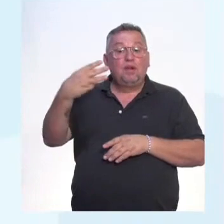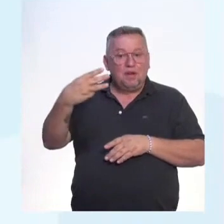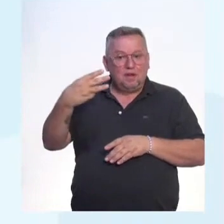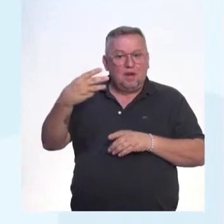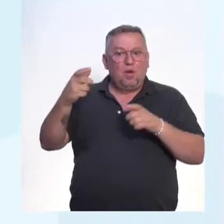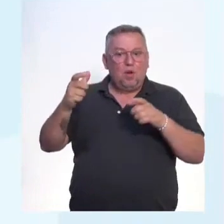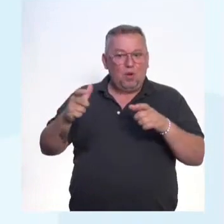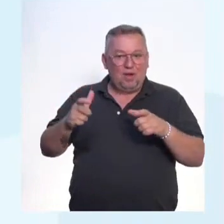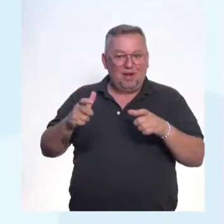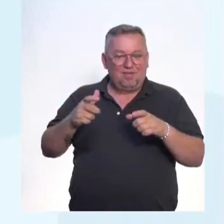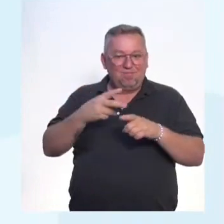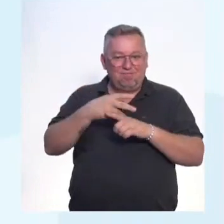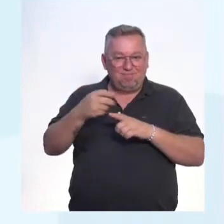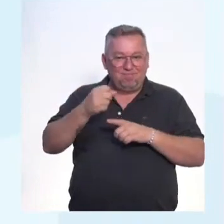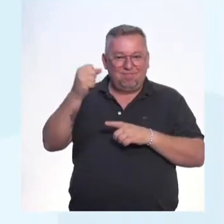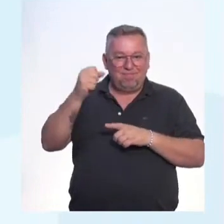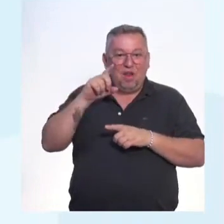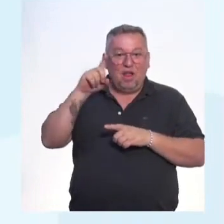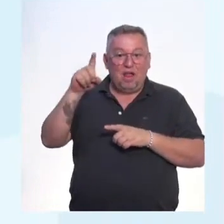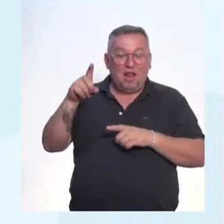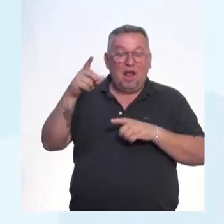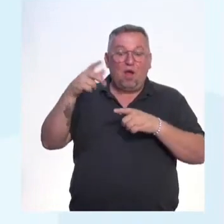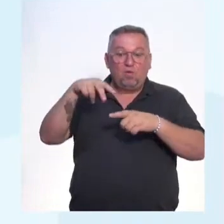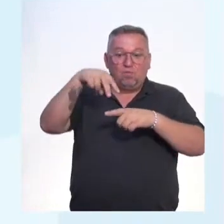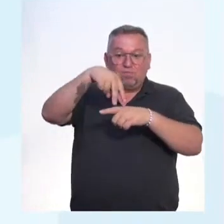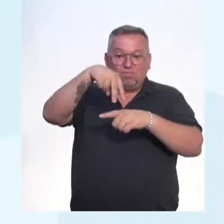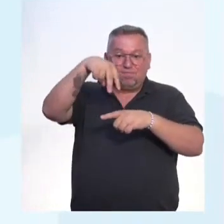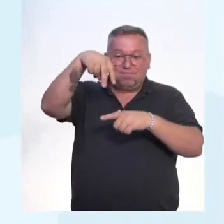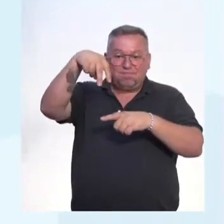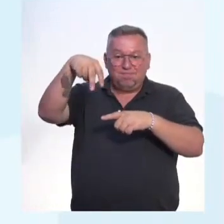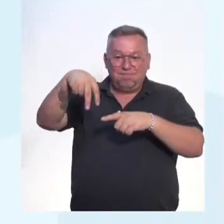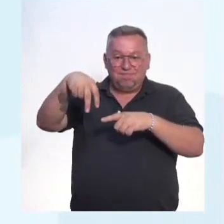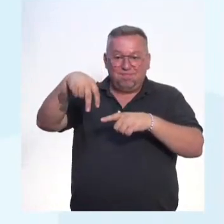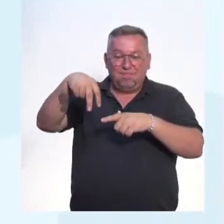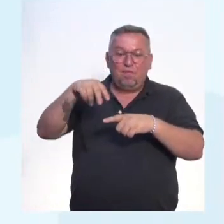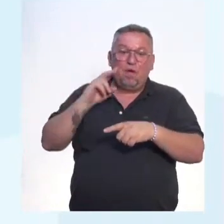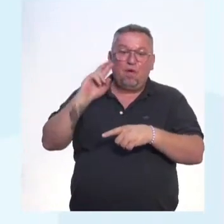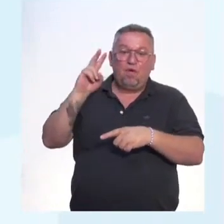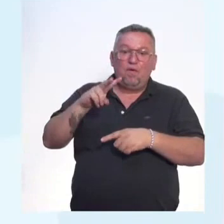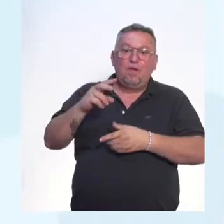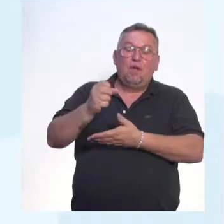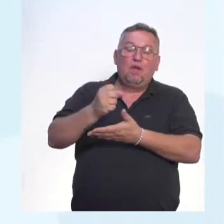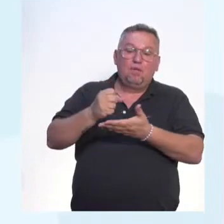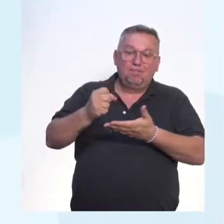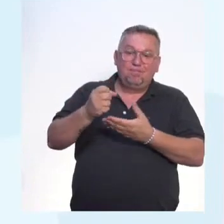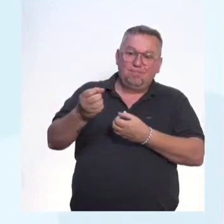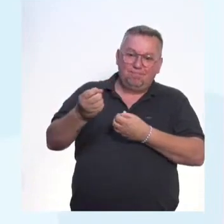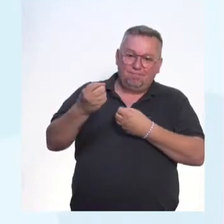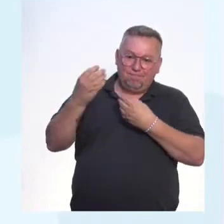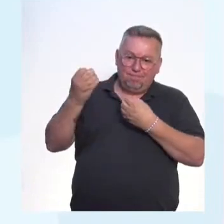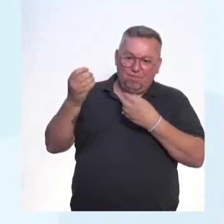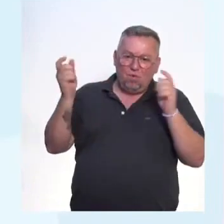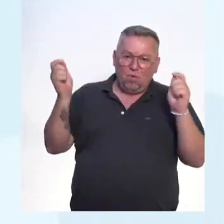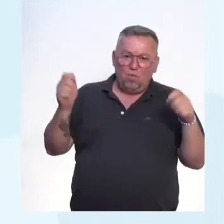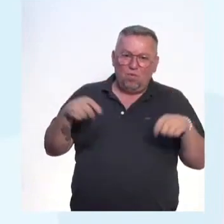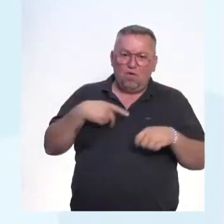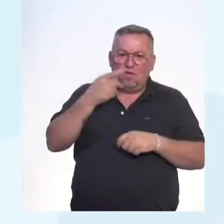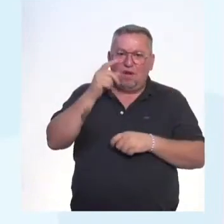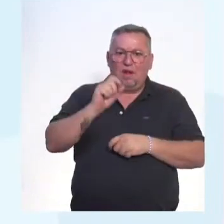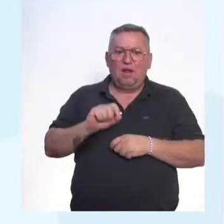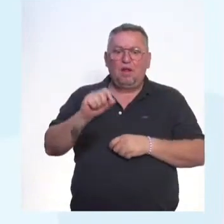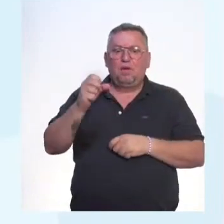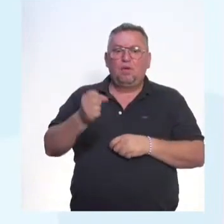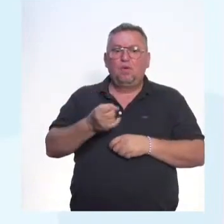terceiro lugares. Lá no pódio, né, gente? Com base nessa informação, pode-se afirmar que